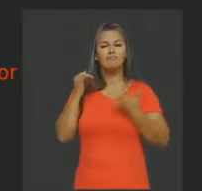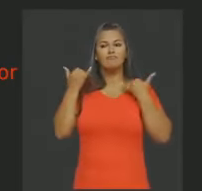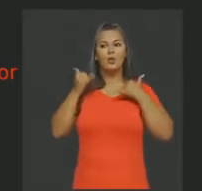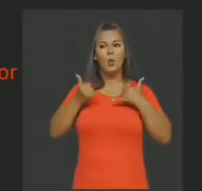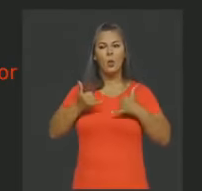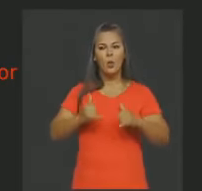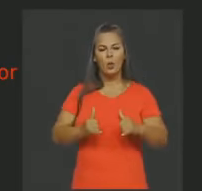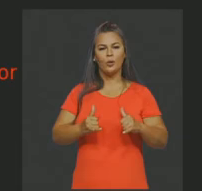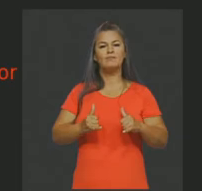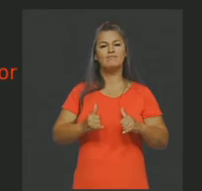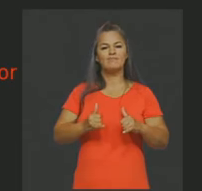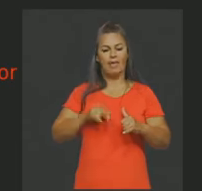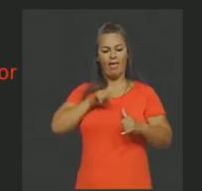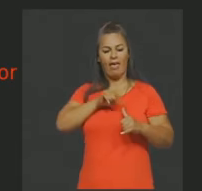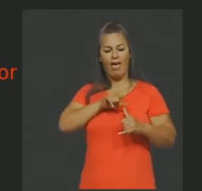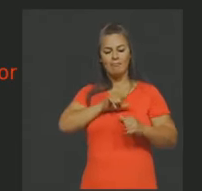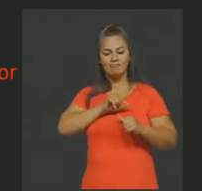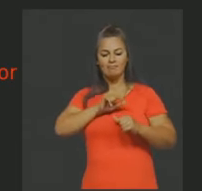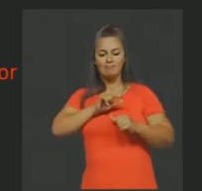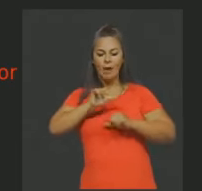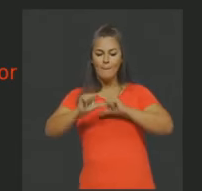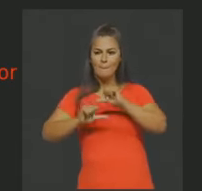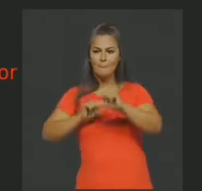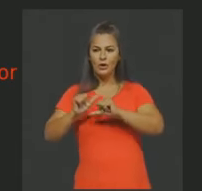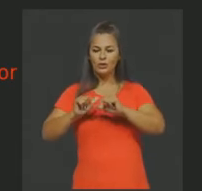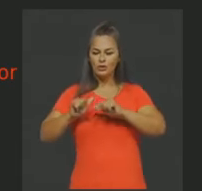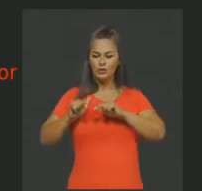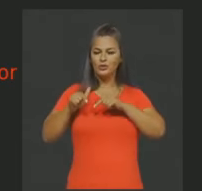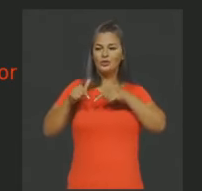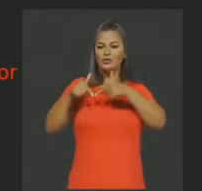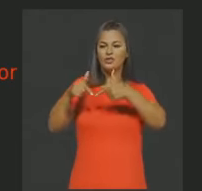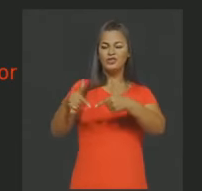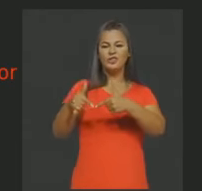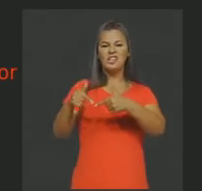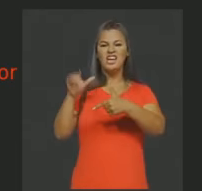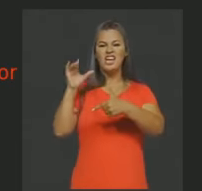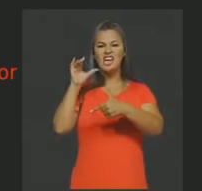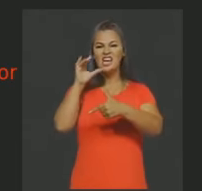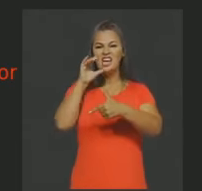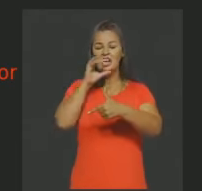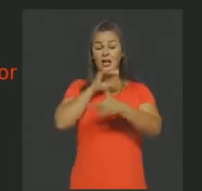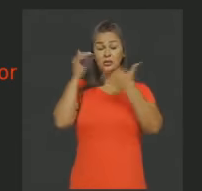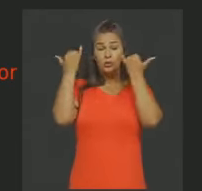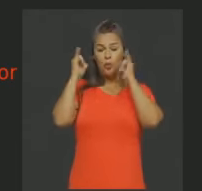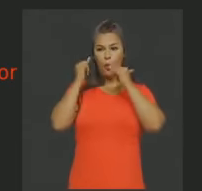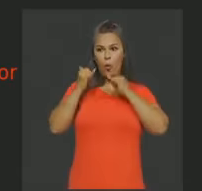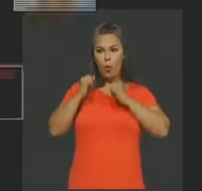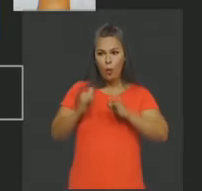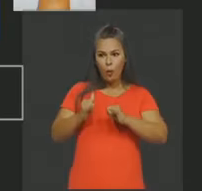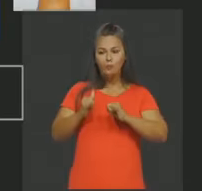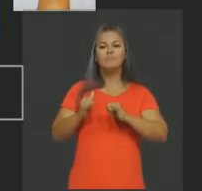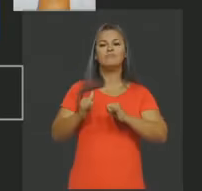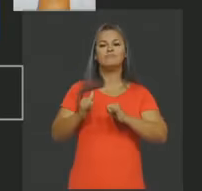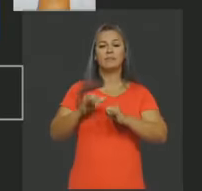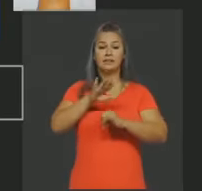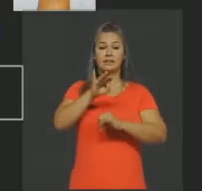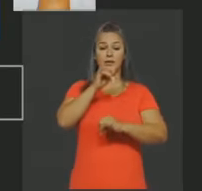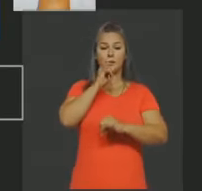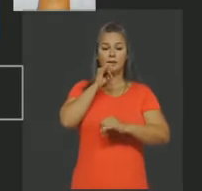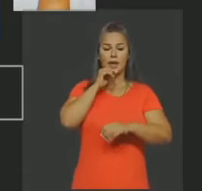em trabalho. Além do trabalho, produz calor. Então, eu produzo calor quando eu